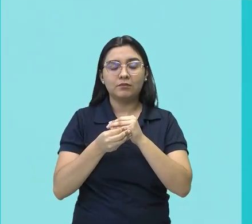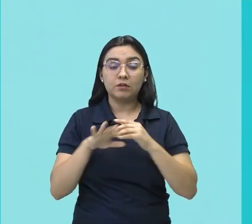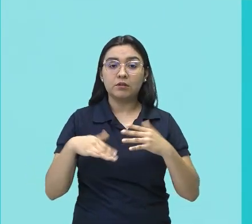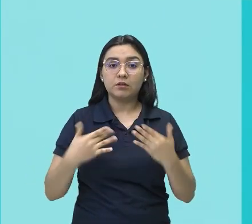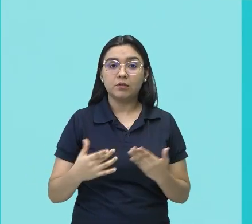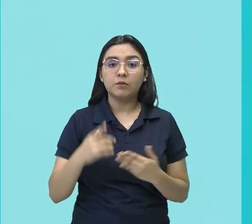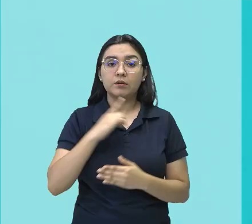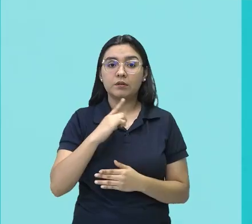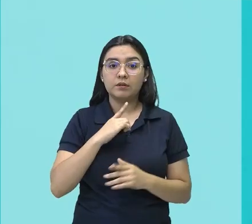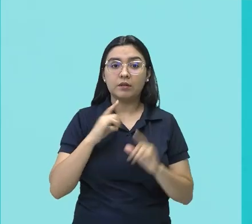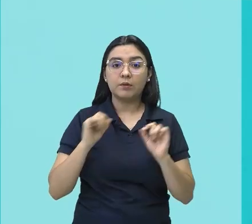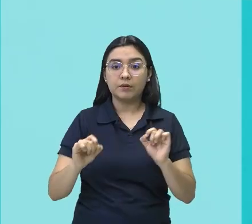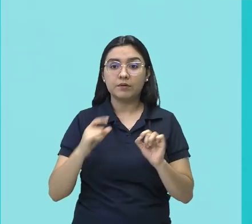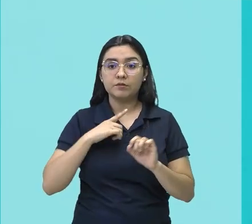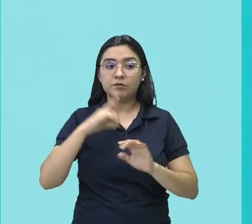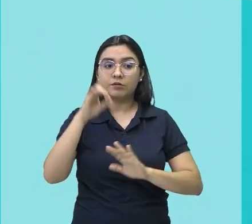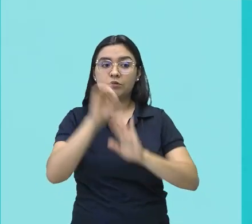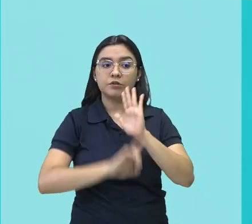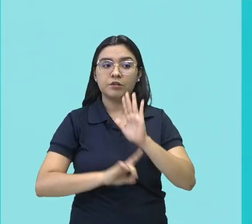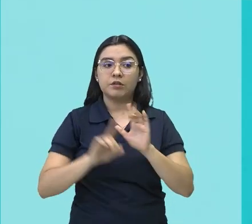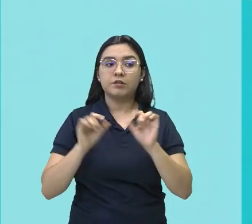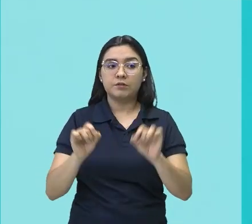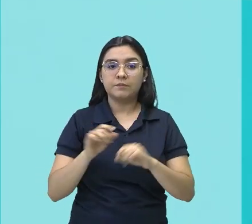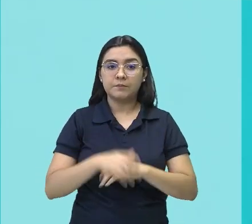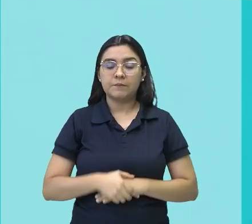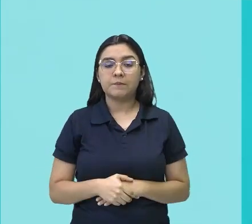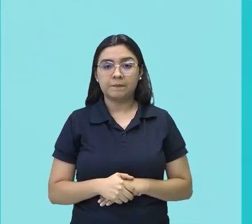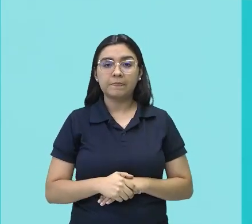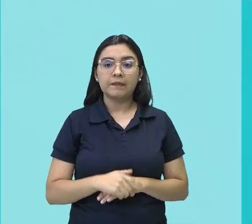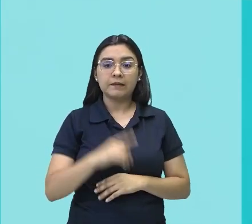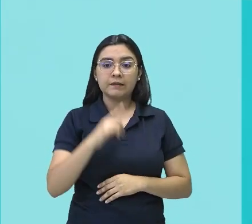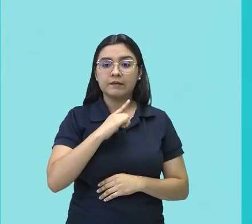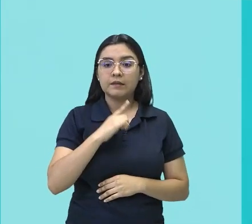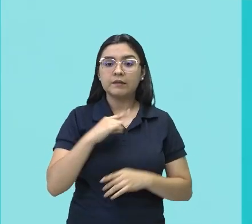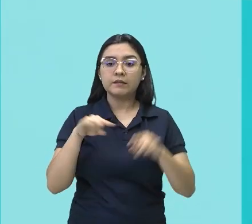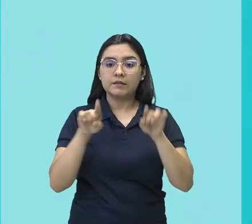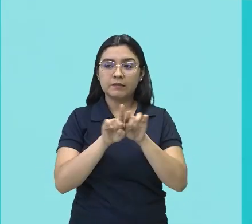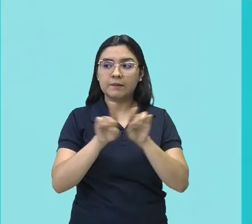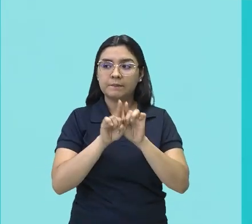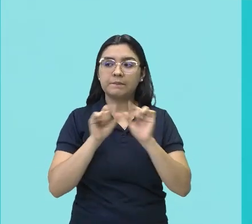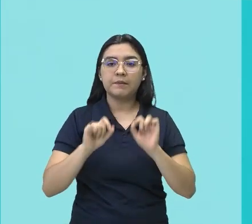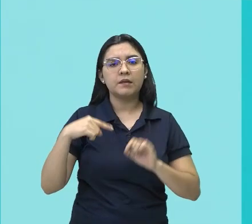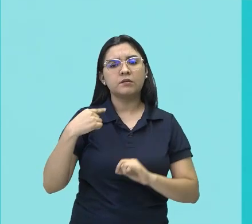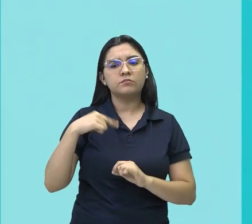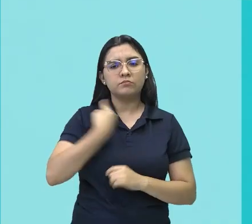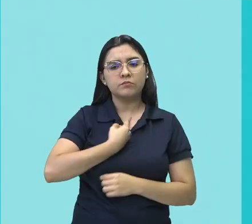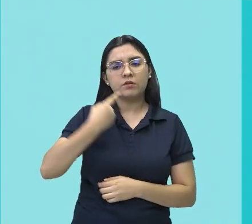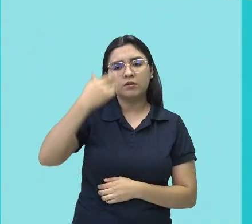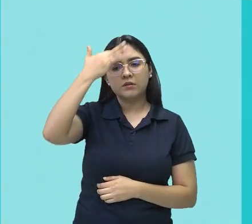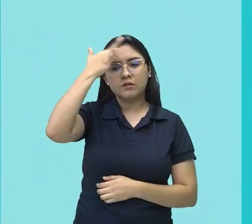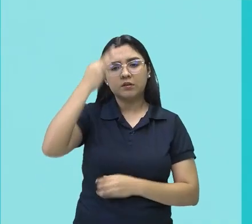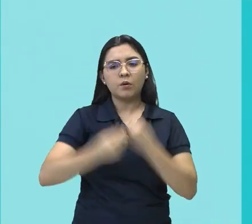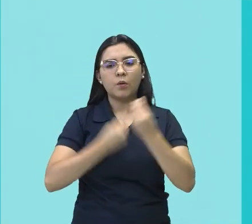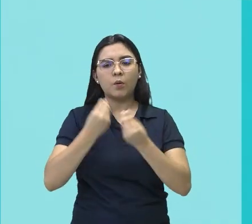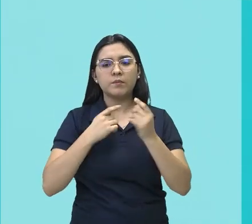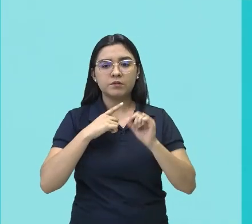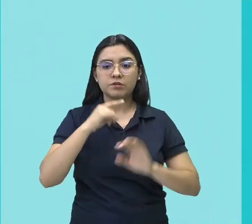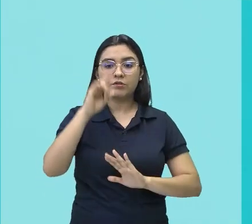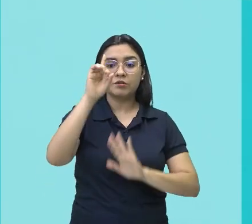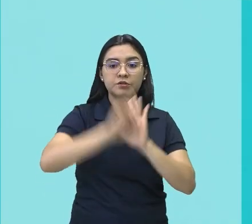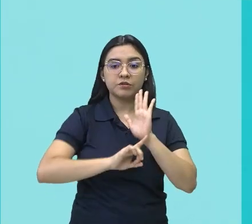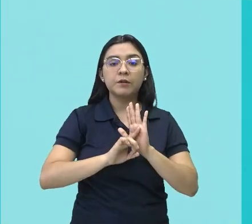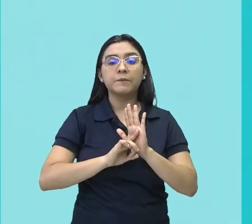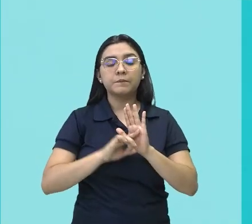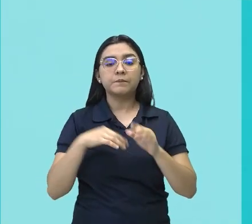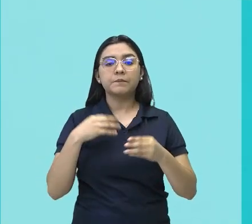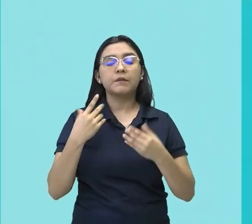apesar de termos muitos direitos, nós precisamos, então, também compreender como é que é esse direito, tá? E ficar ligado, às